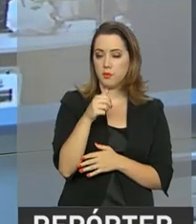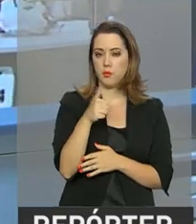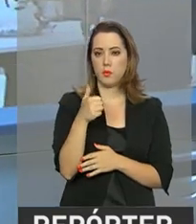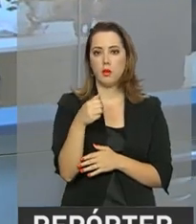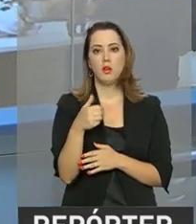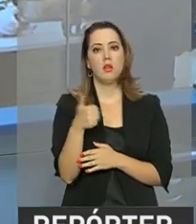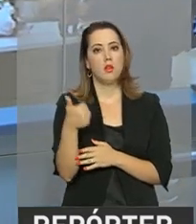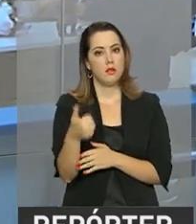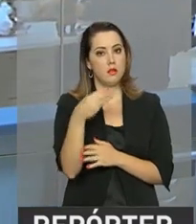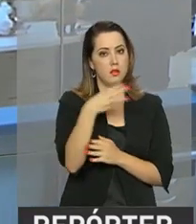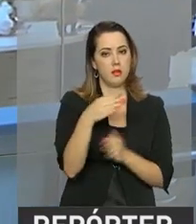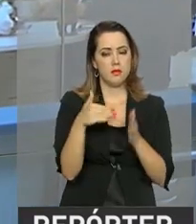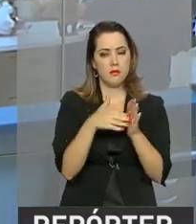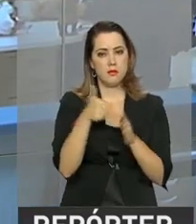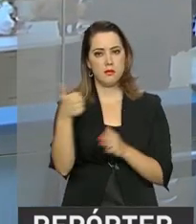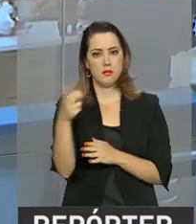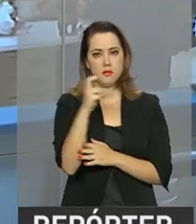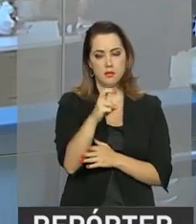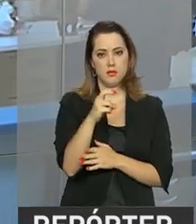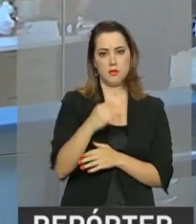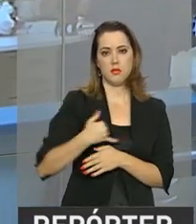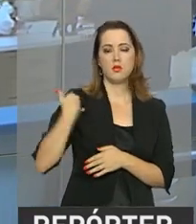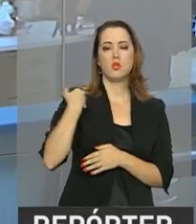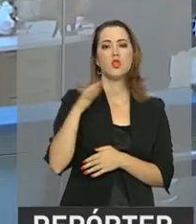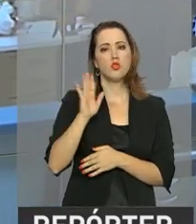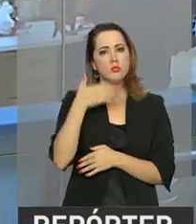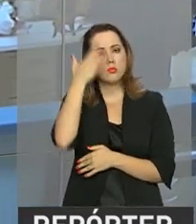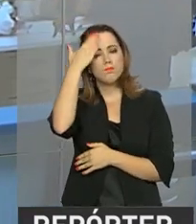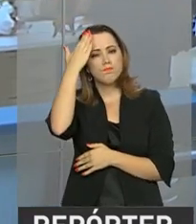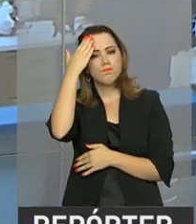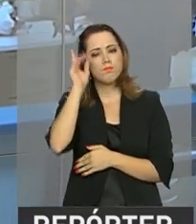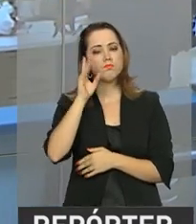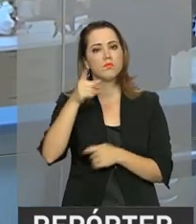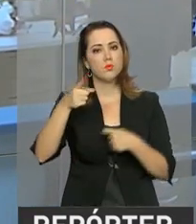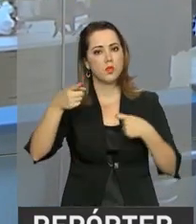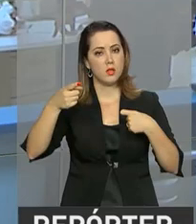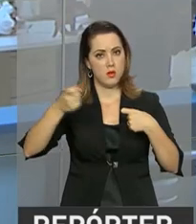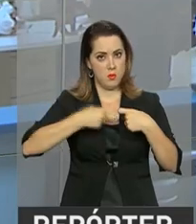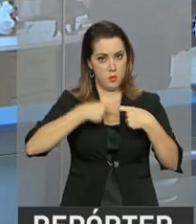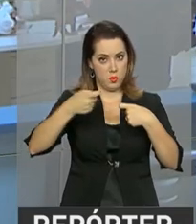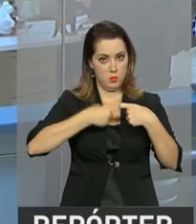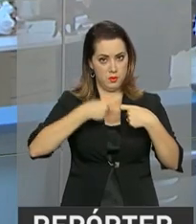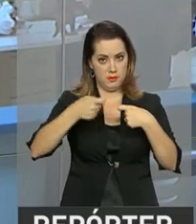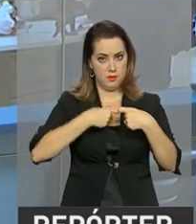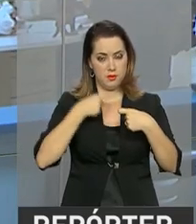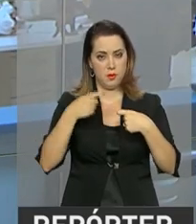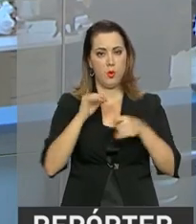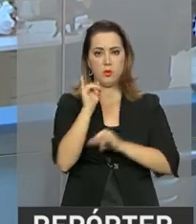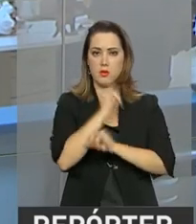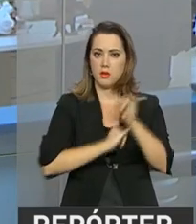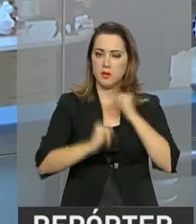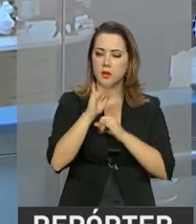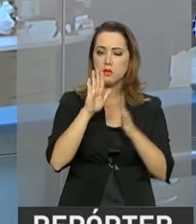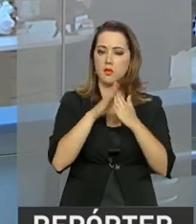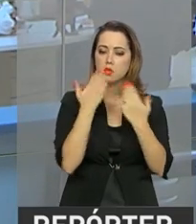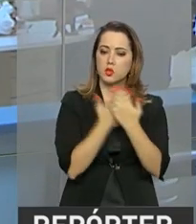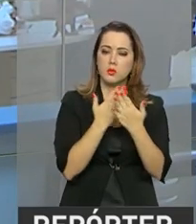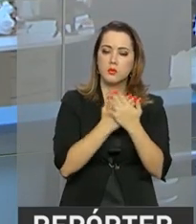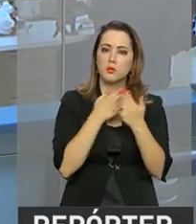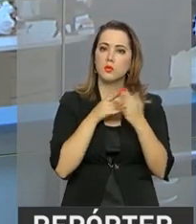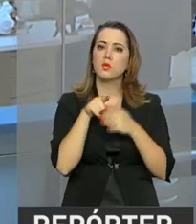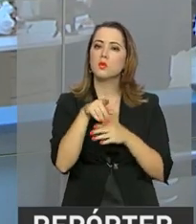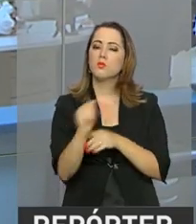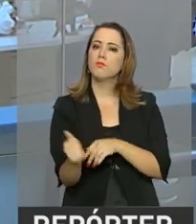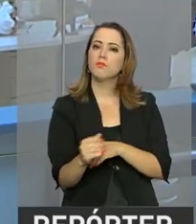Sexualidade de acordo com a pesquisa Nacional de saúde escolar realizada pelo IBGE a internet e a escola são algumas